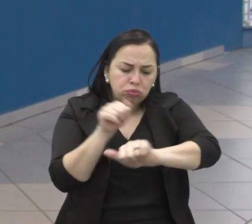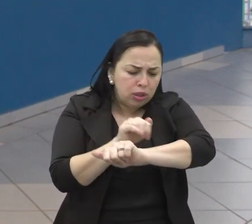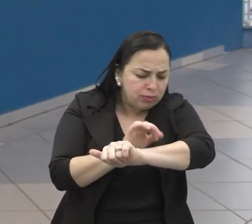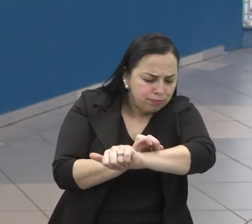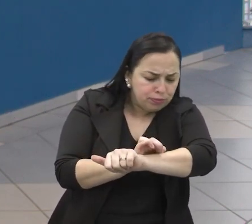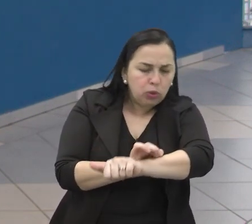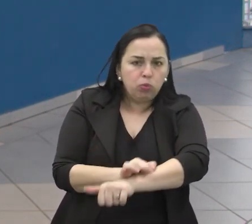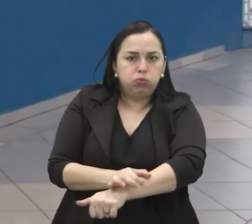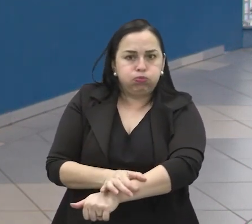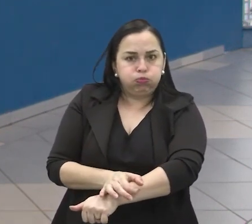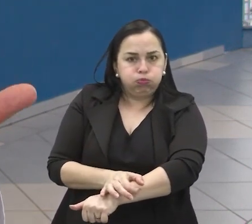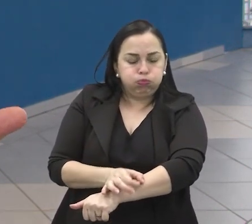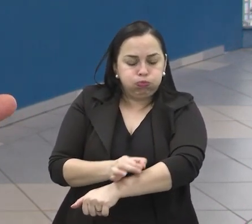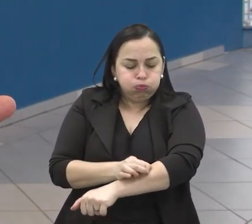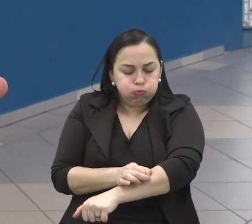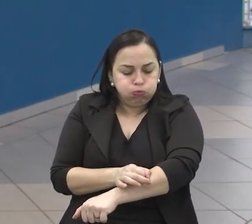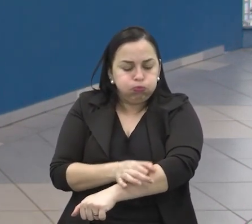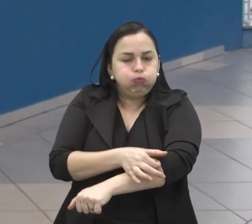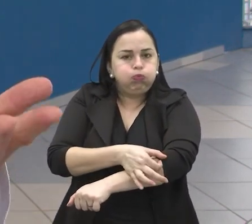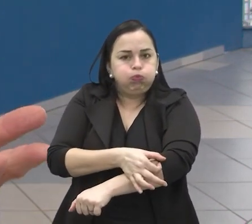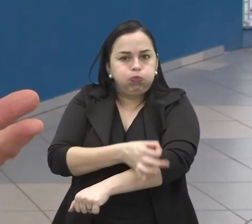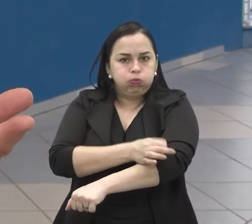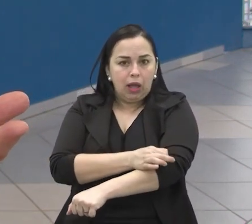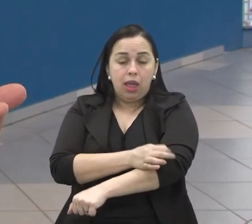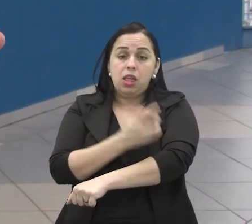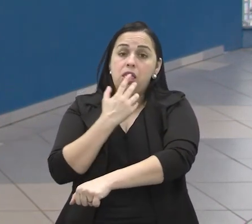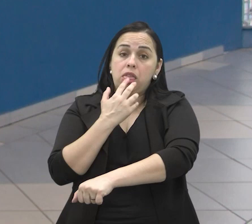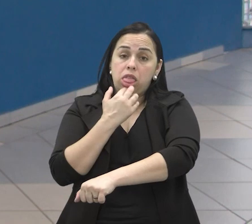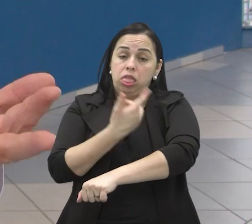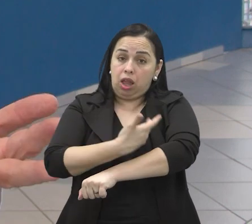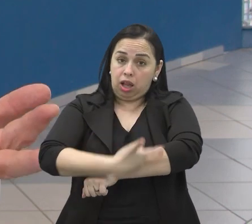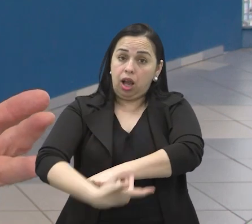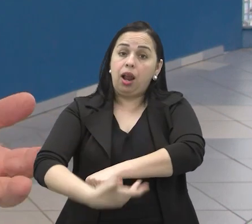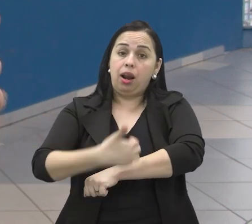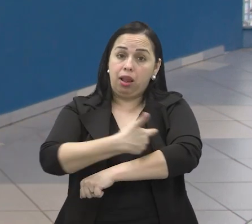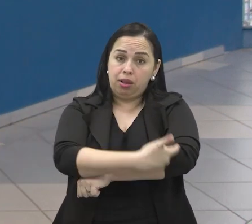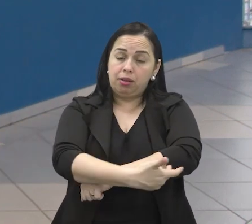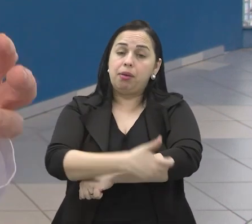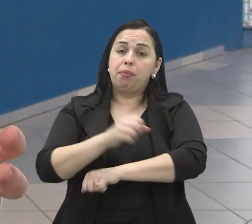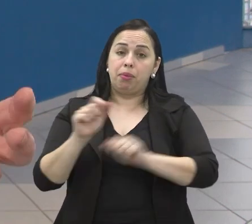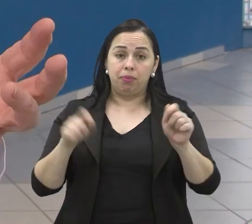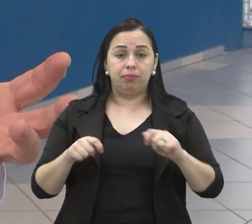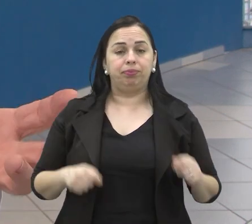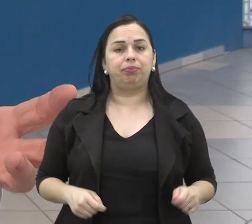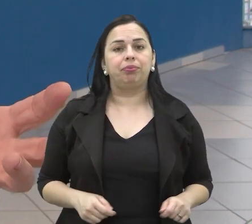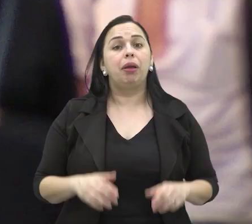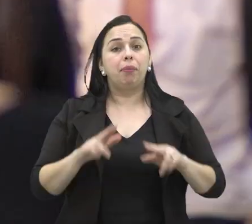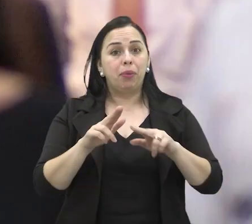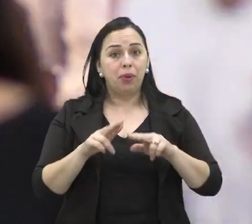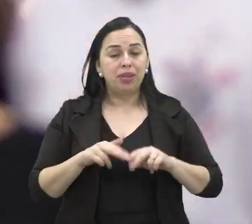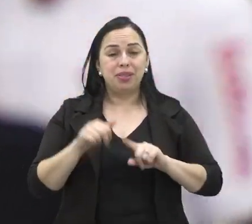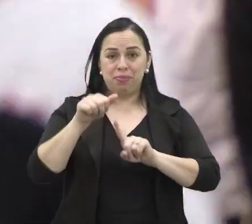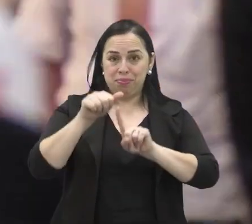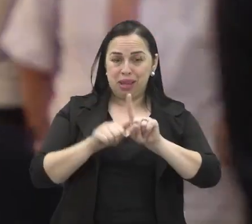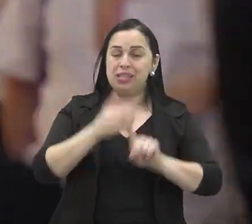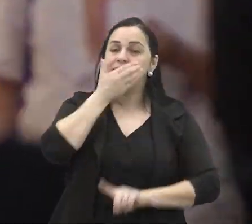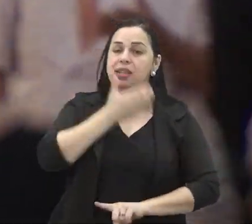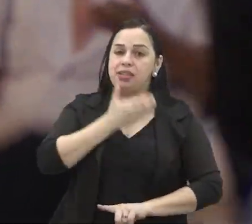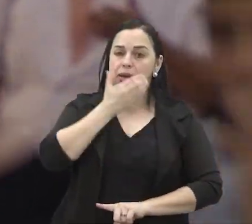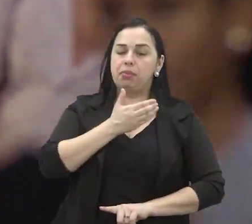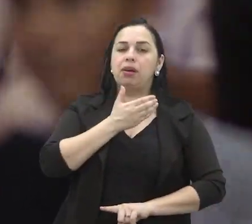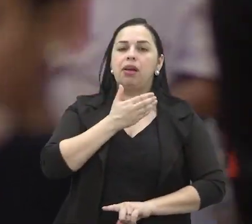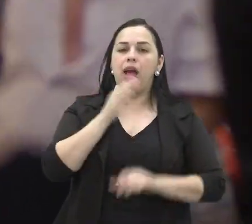mudar de cor, de tamanho, de aspecto e sangrar. Isso pode ser um melanoma. Este mês